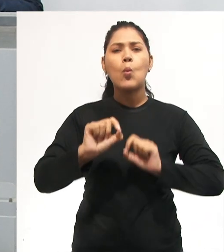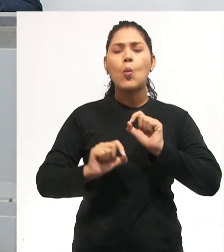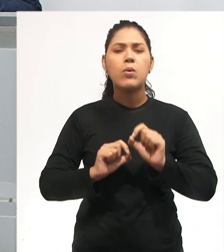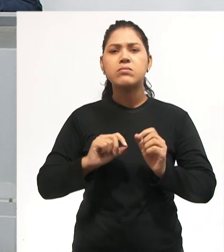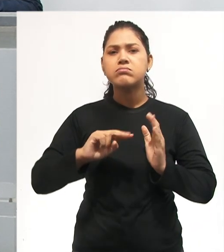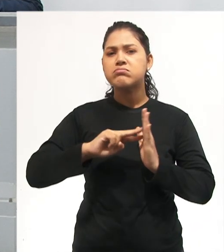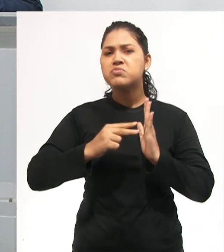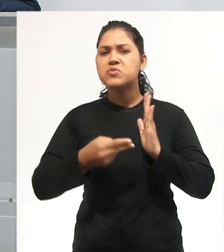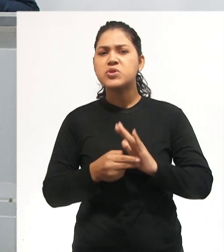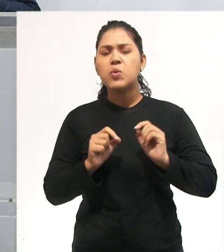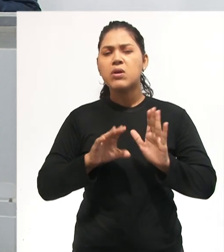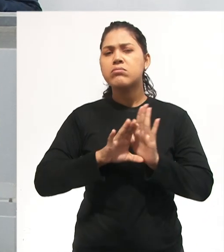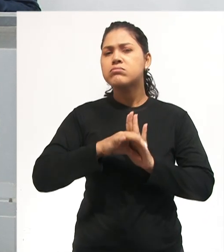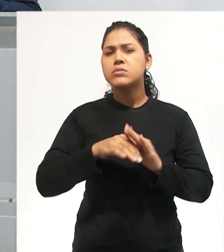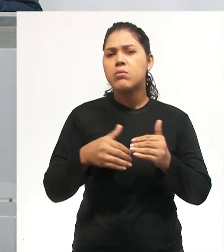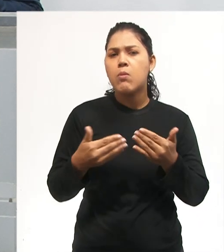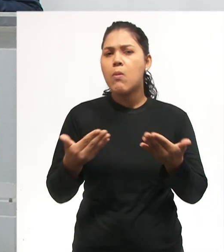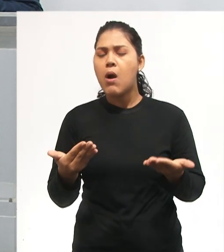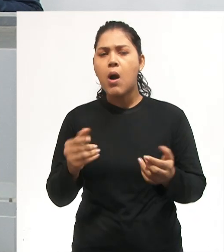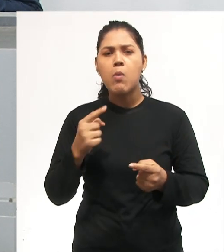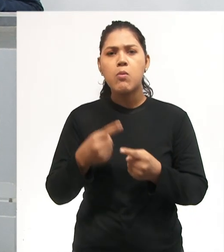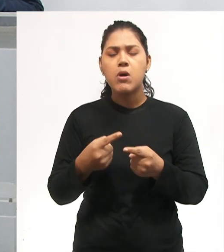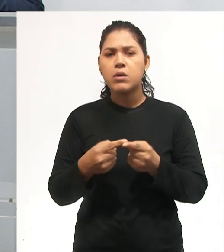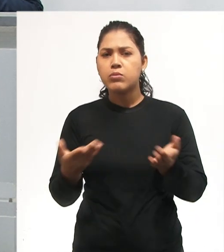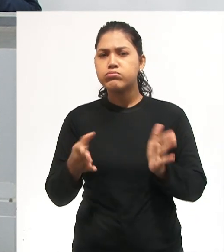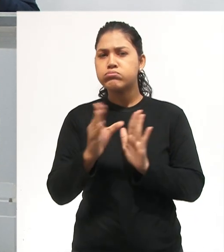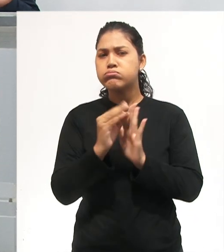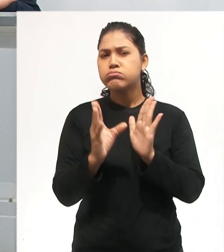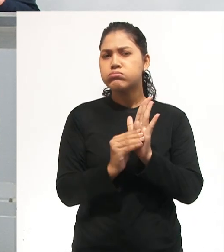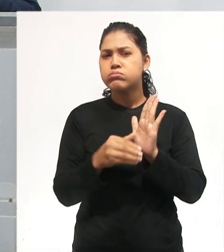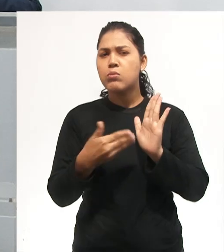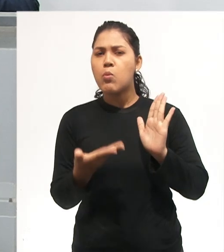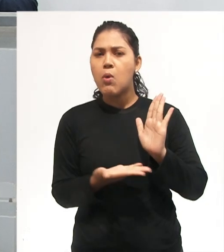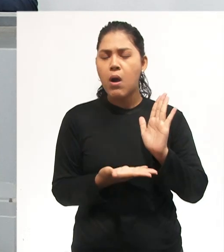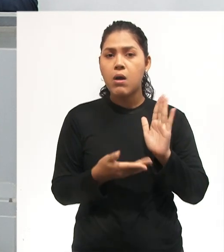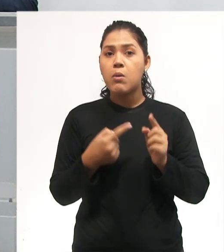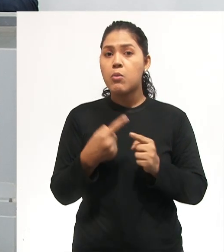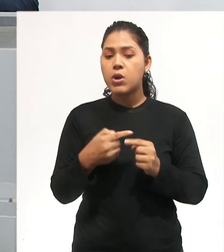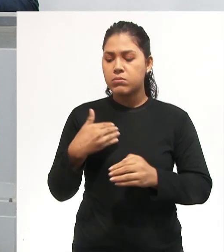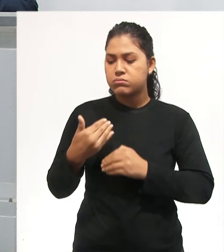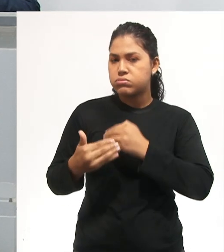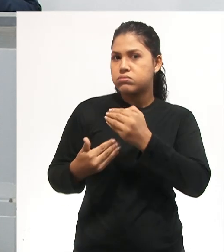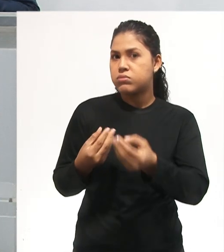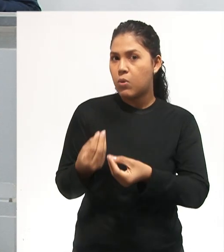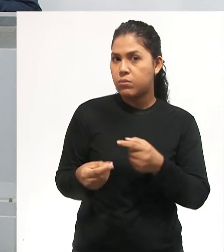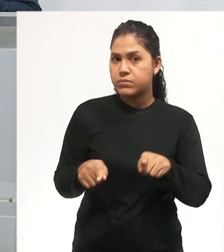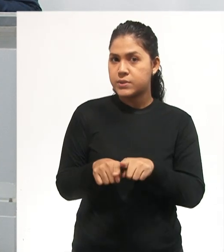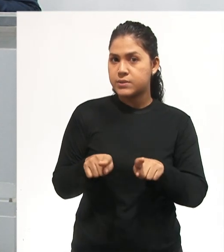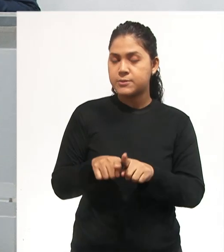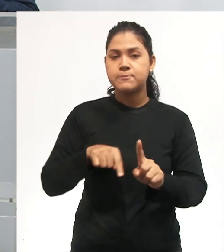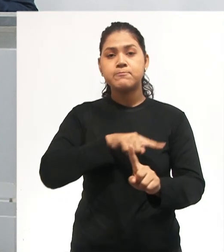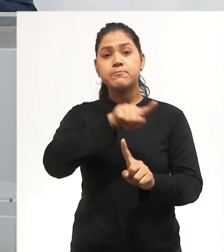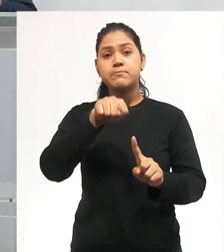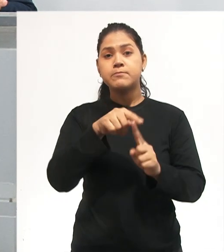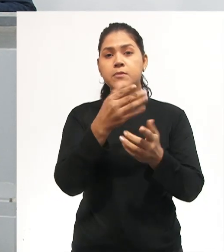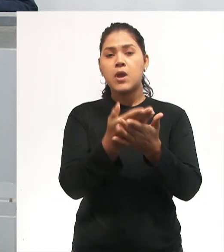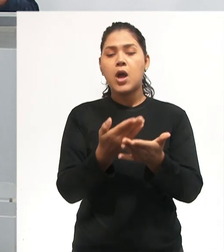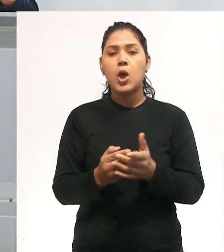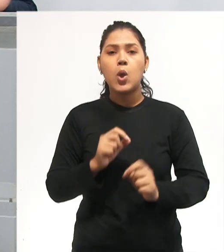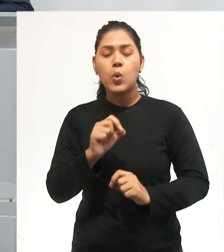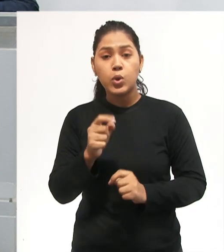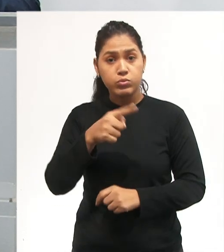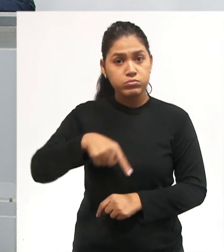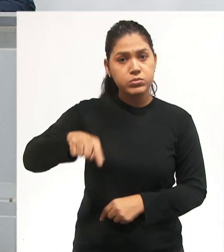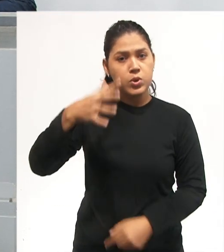o conceito, né, do que a gente está tratando e como se deu essa evolução, tá? O objetivo da nossa aula é fazer você